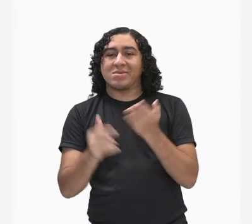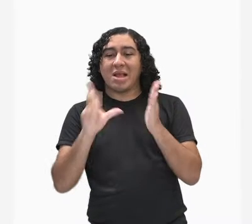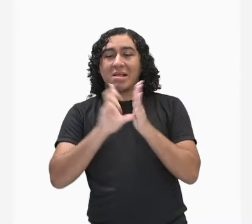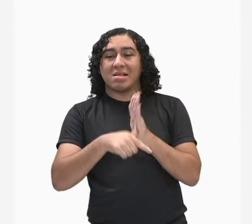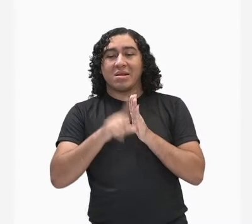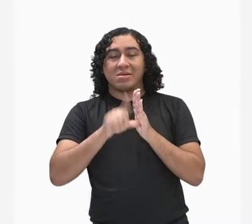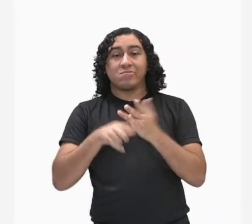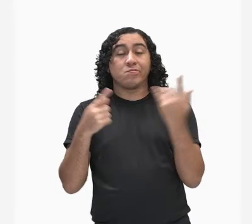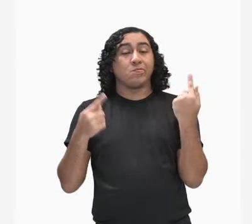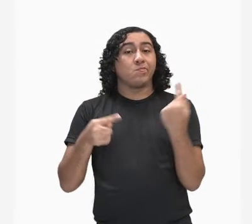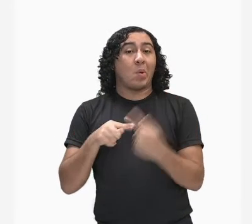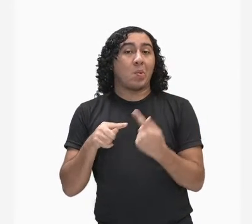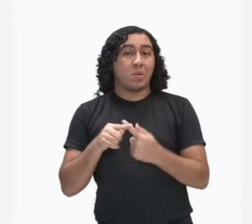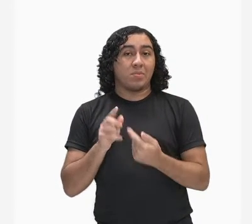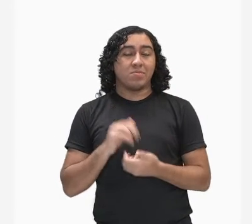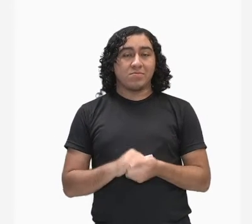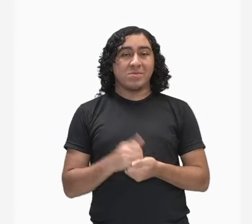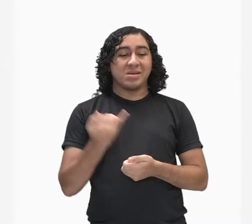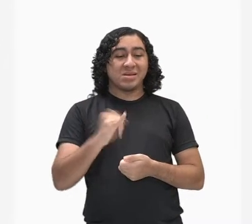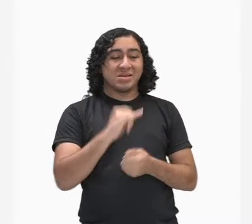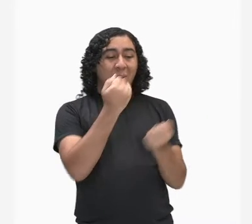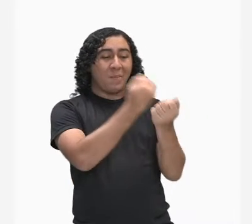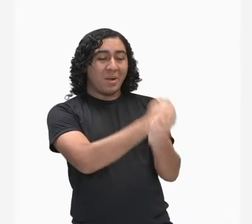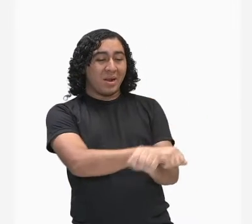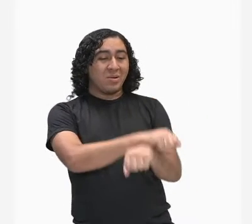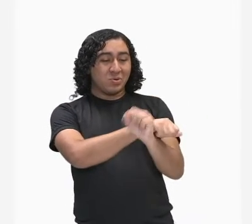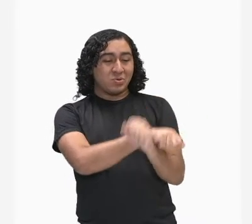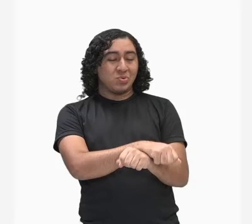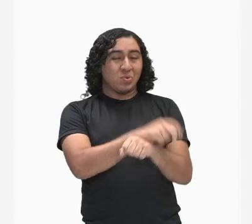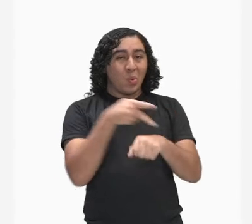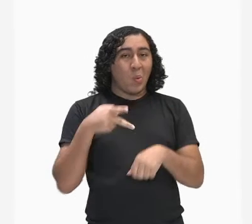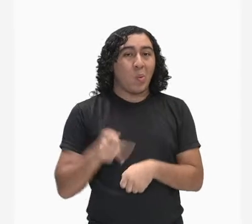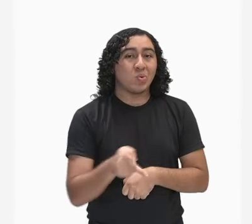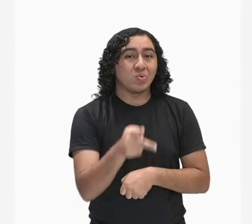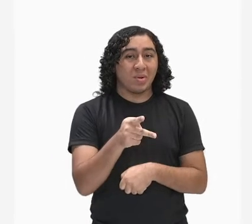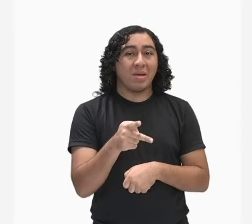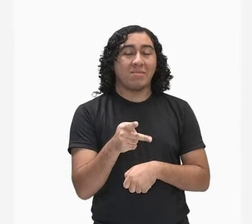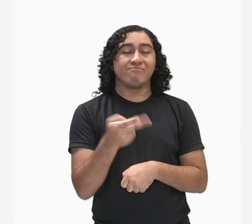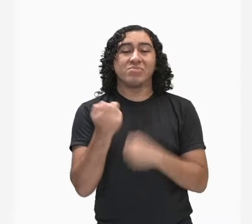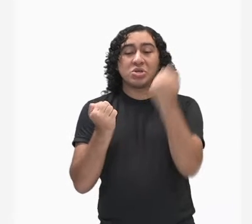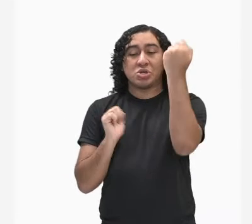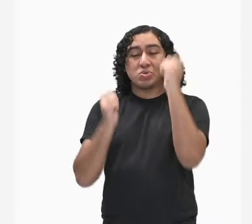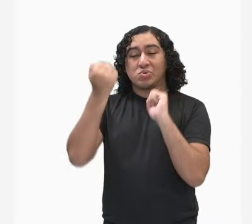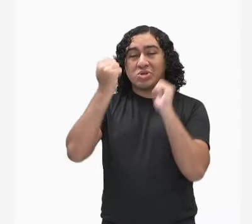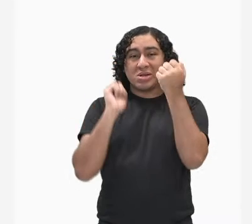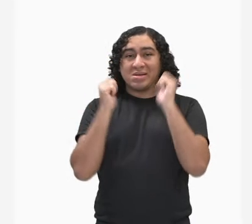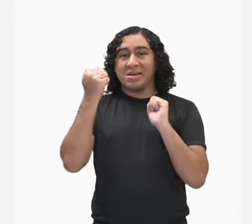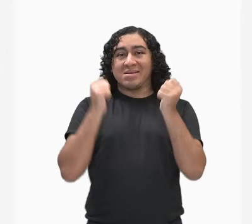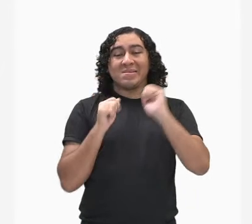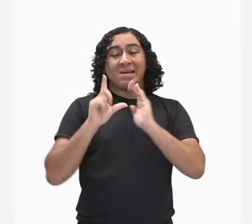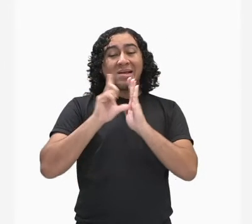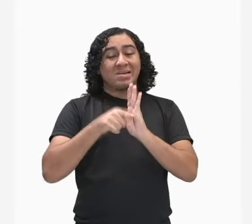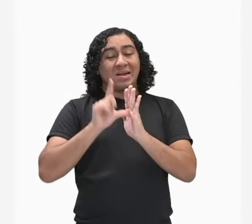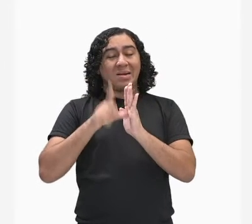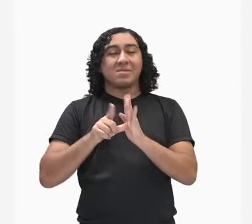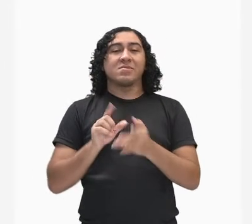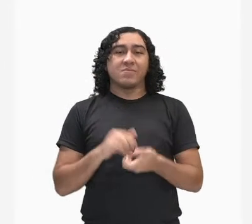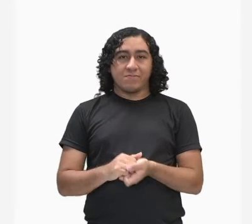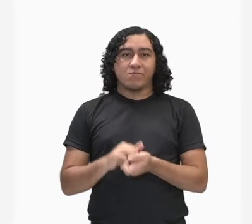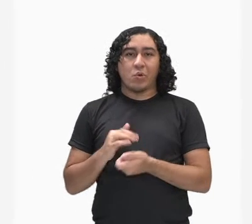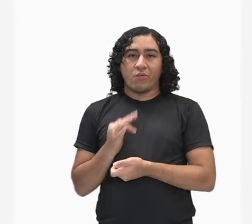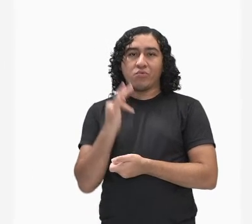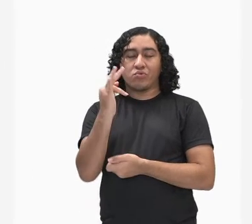a escravidão fez com que o Brasil retardasse o seu processo de industrialização. Isso vai dificultar o processo